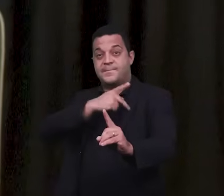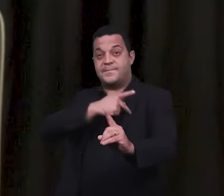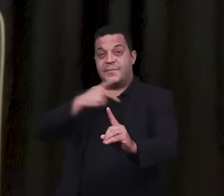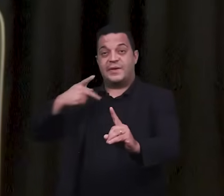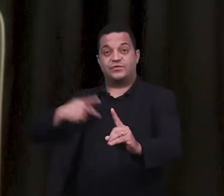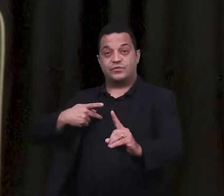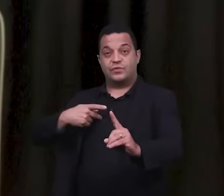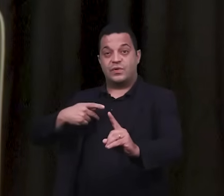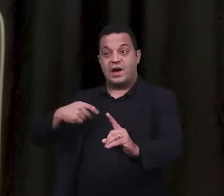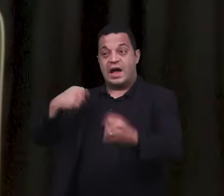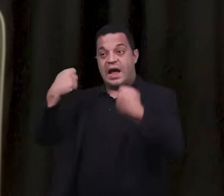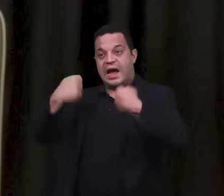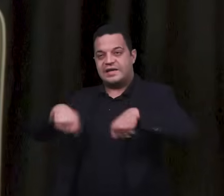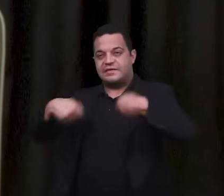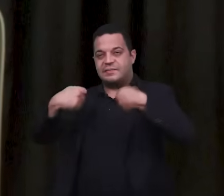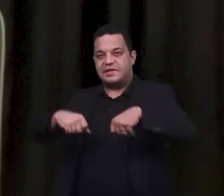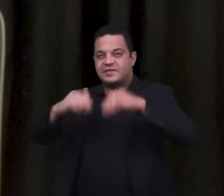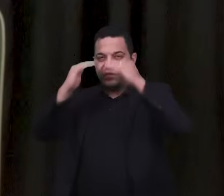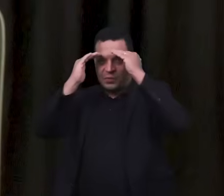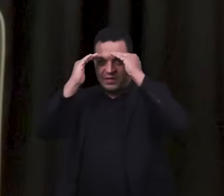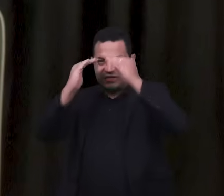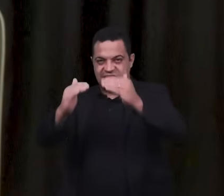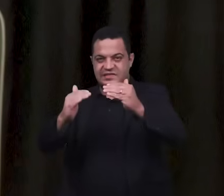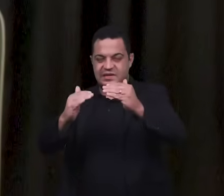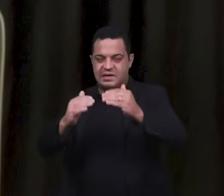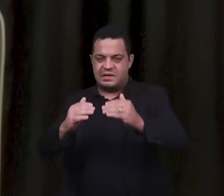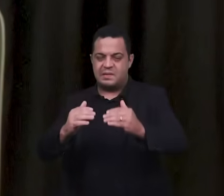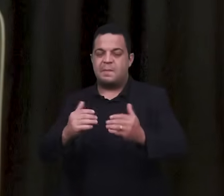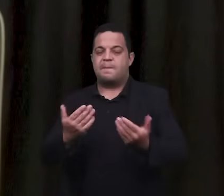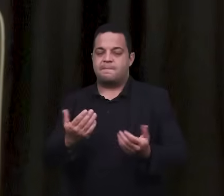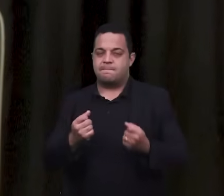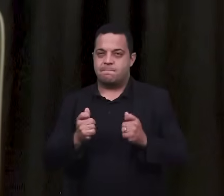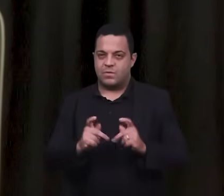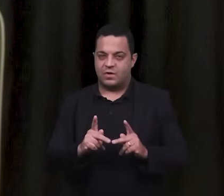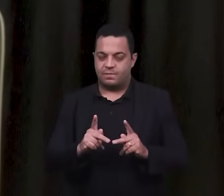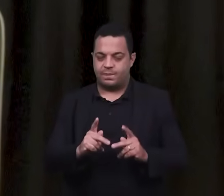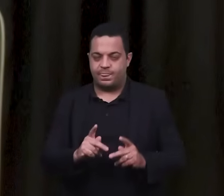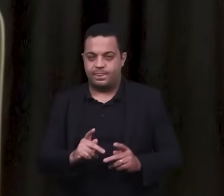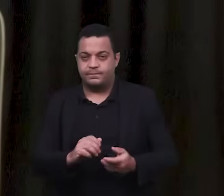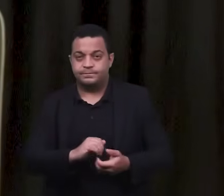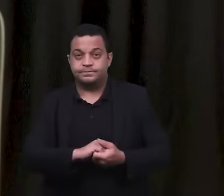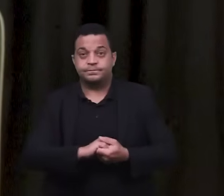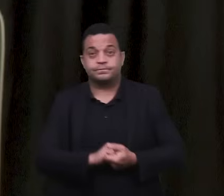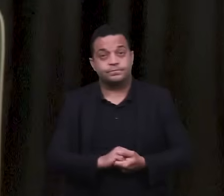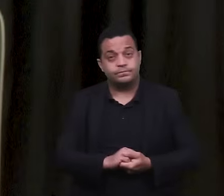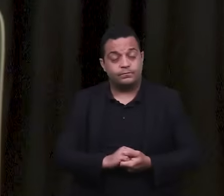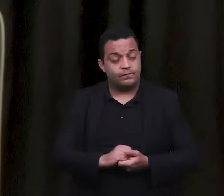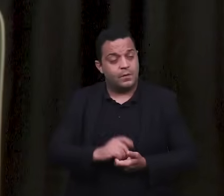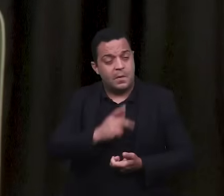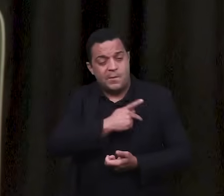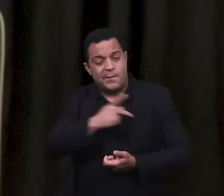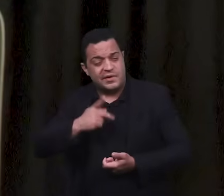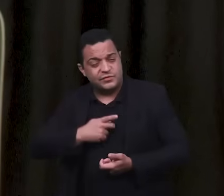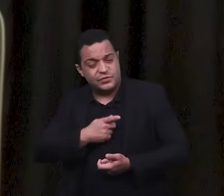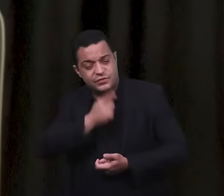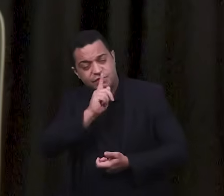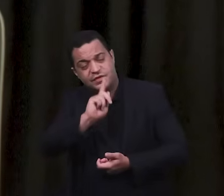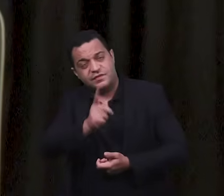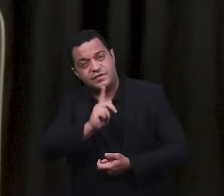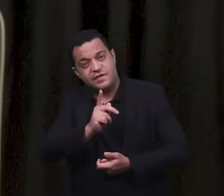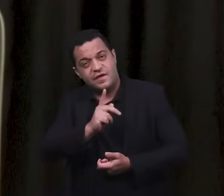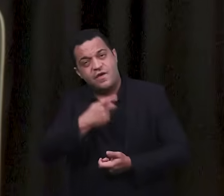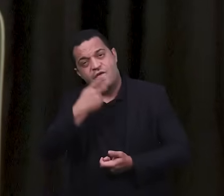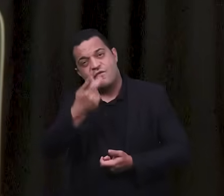uma boa referência quando nós compreendemos isso, né? Agora, eu queria citar aqui uma frase, que essa frase é do pastor